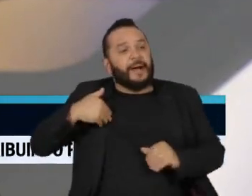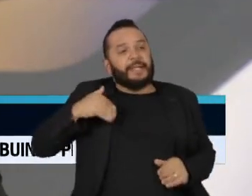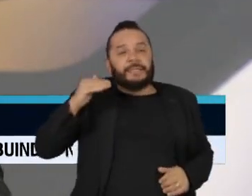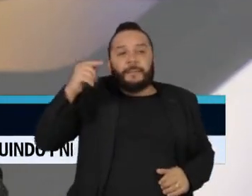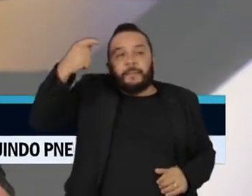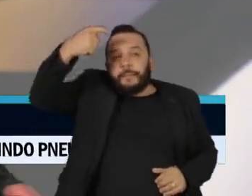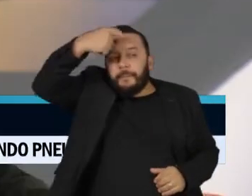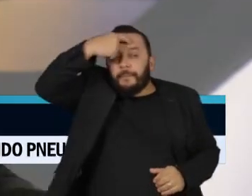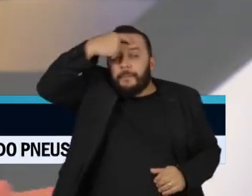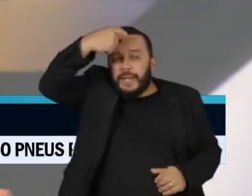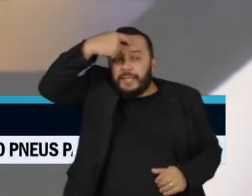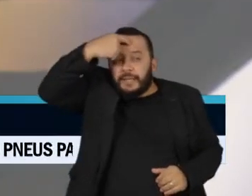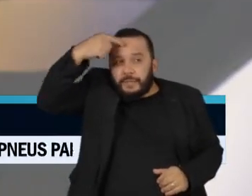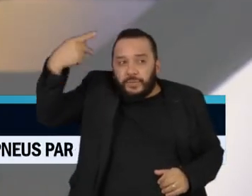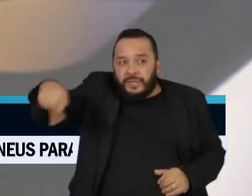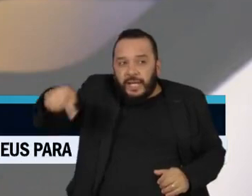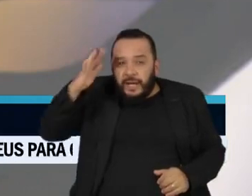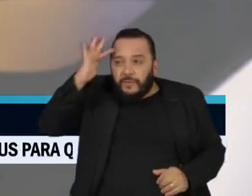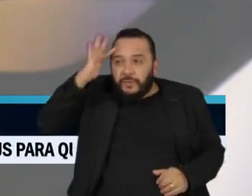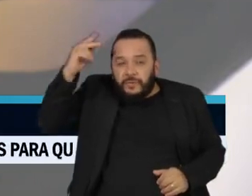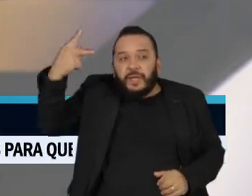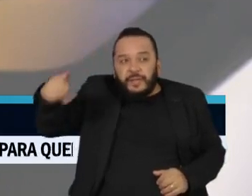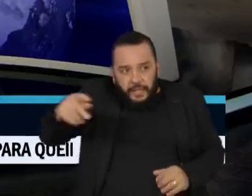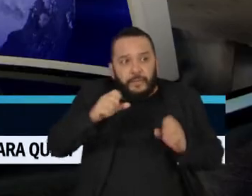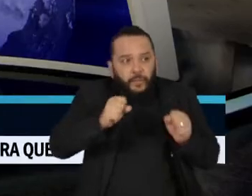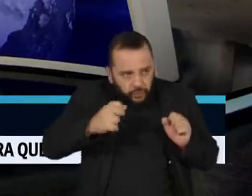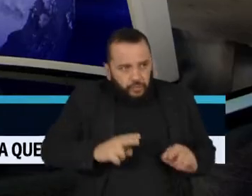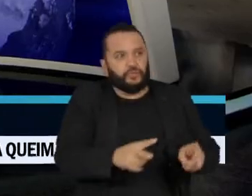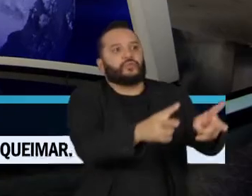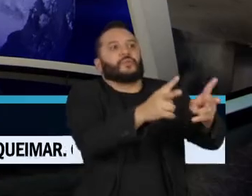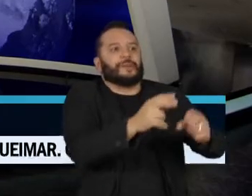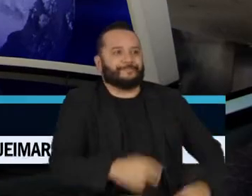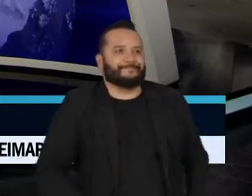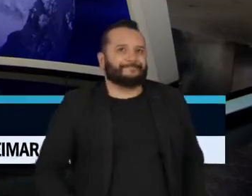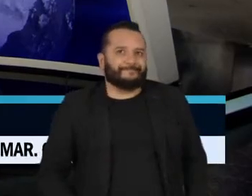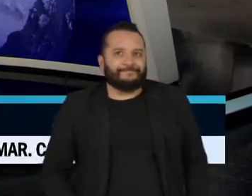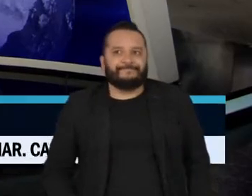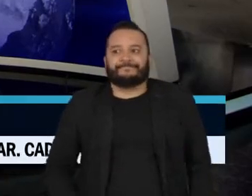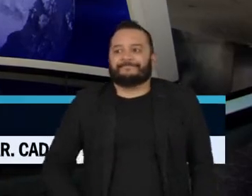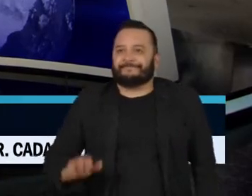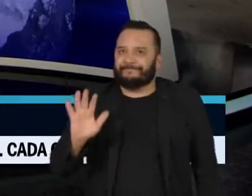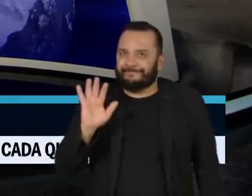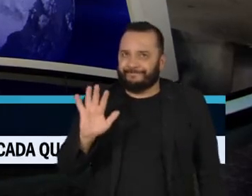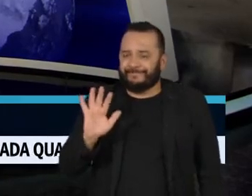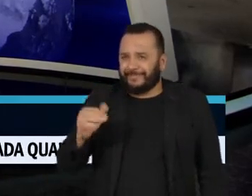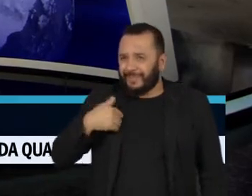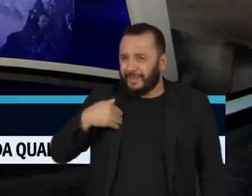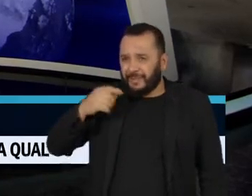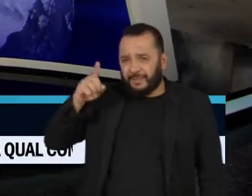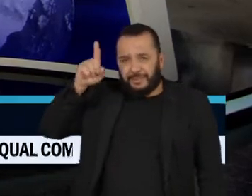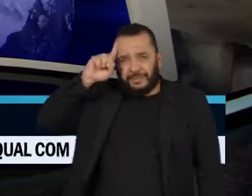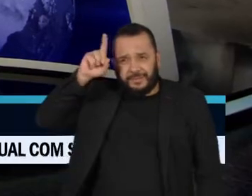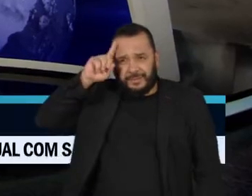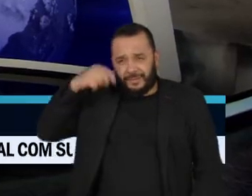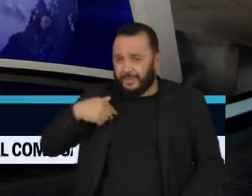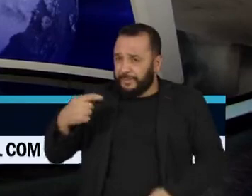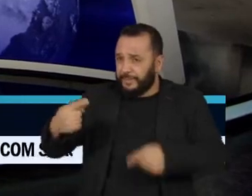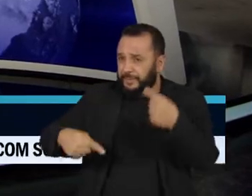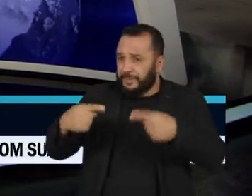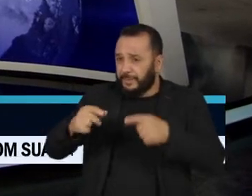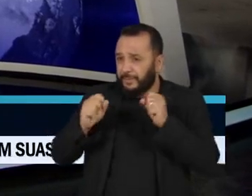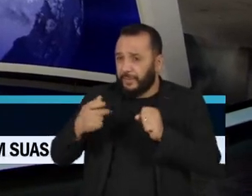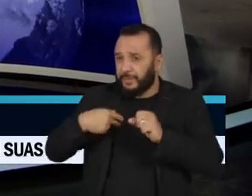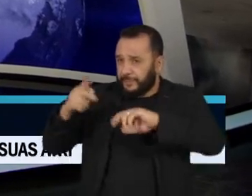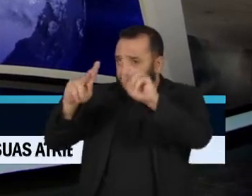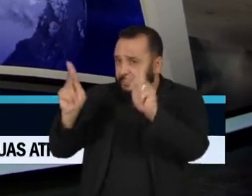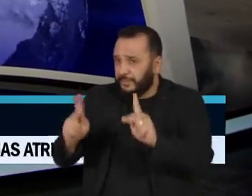grandes cargos ou não mas ele vai continuar insistindo agora será que o dia a dia da política vai ser capaz de pacificar a população insatisfeita